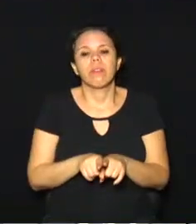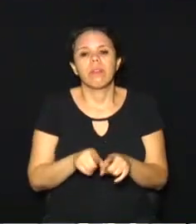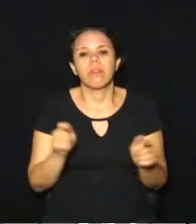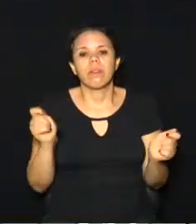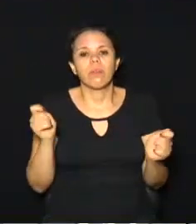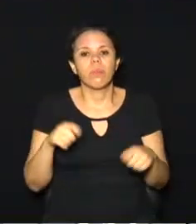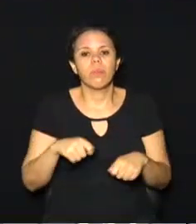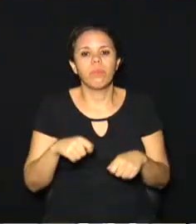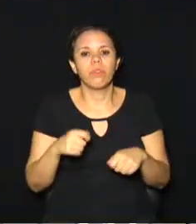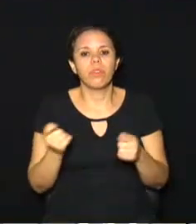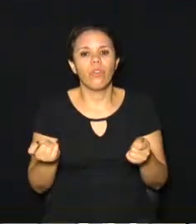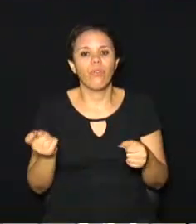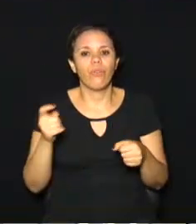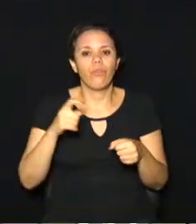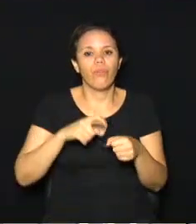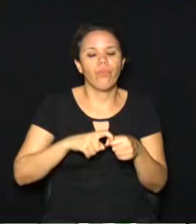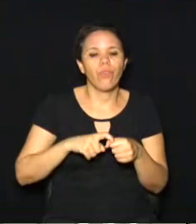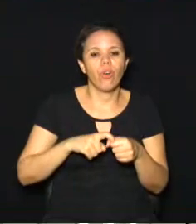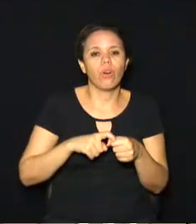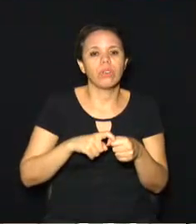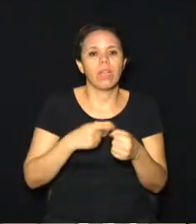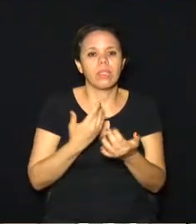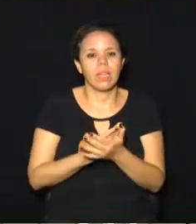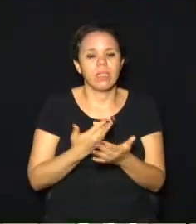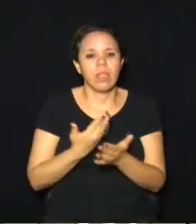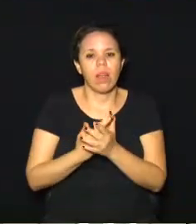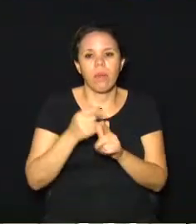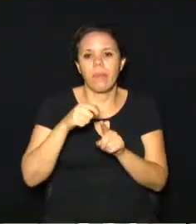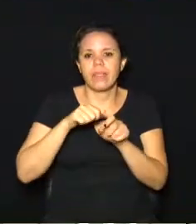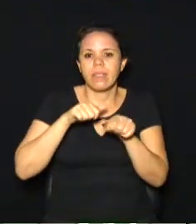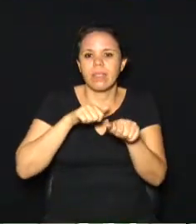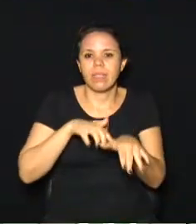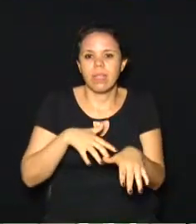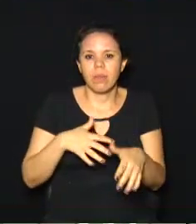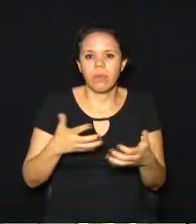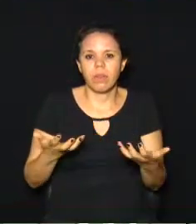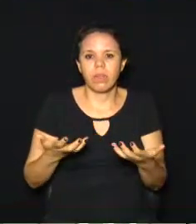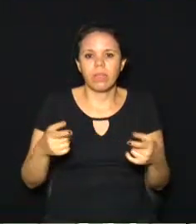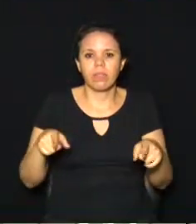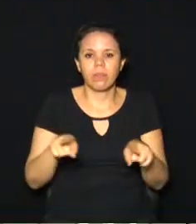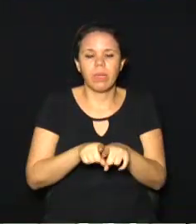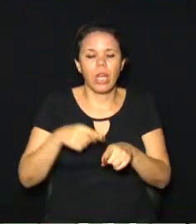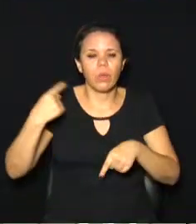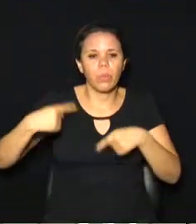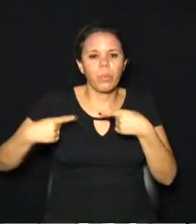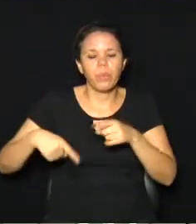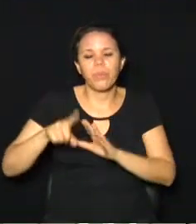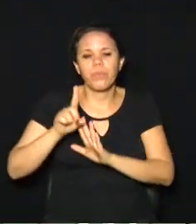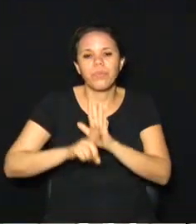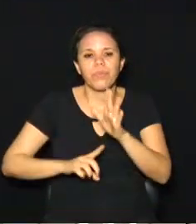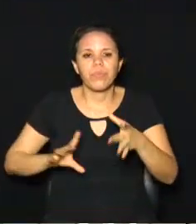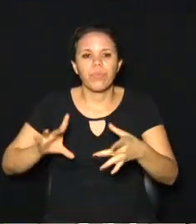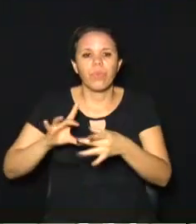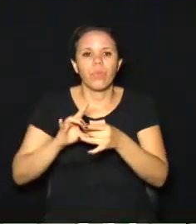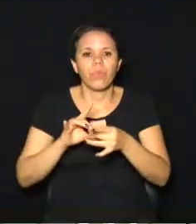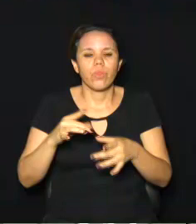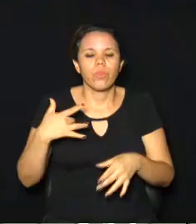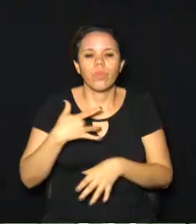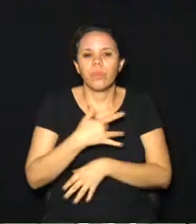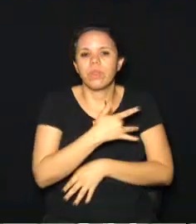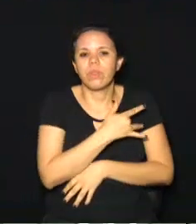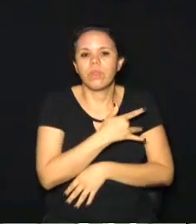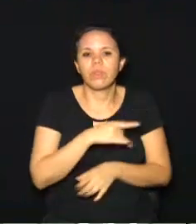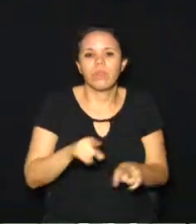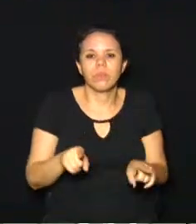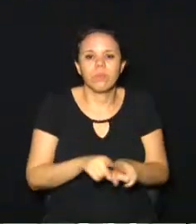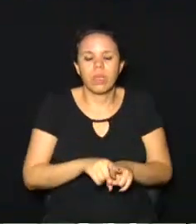possível retomada das aulas em setembro. Então, a gente queria também discutir a questão dos direitos vinculados à questão da saúde,